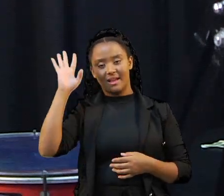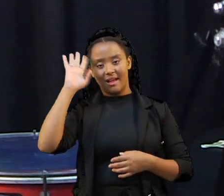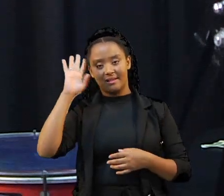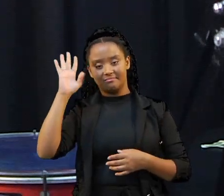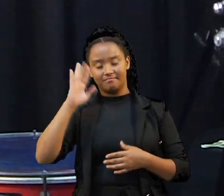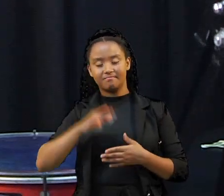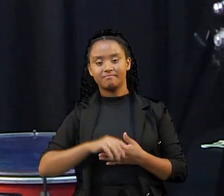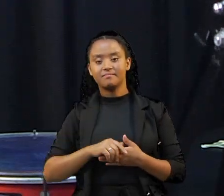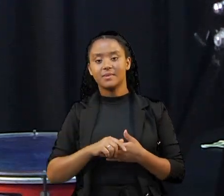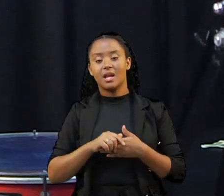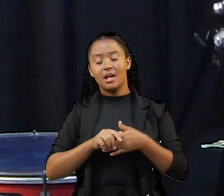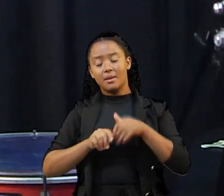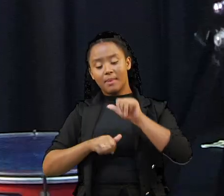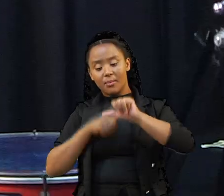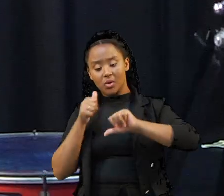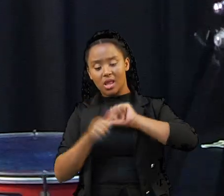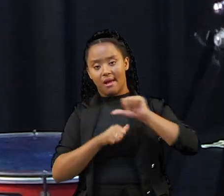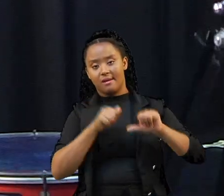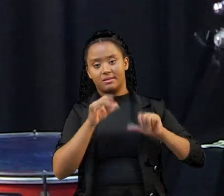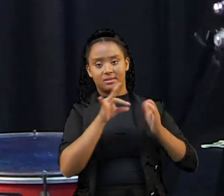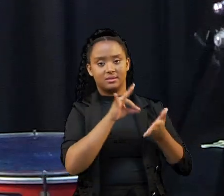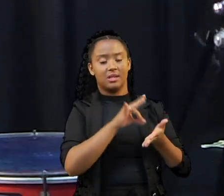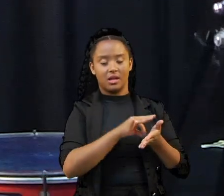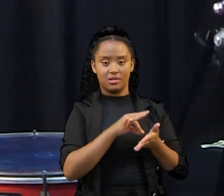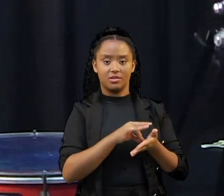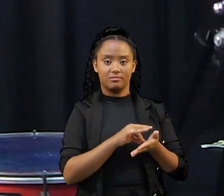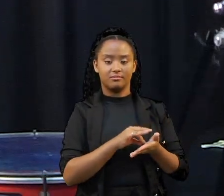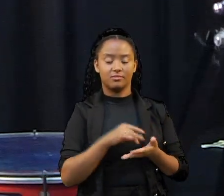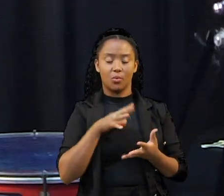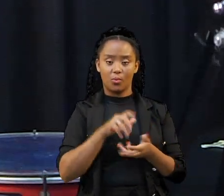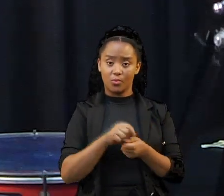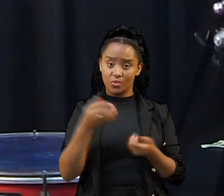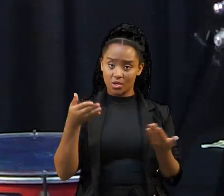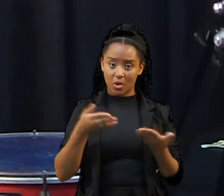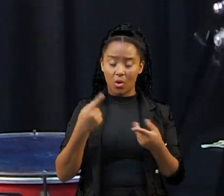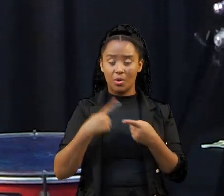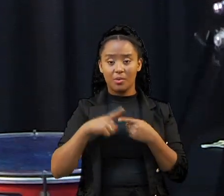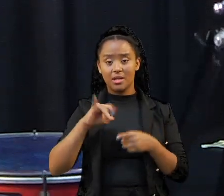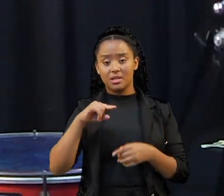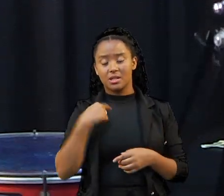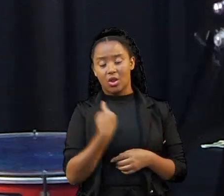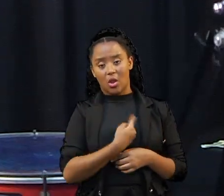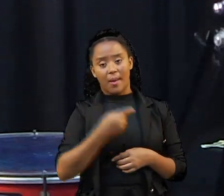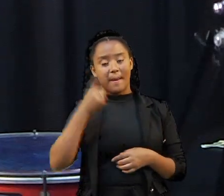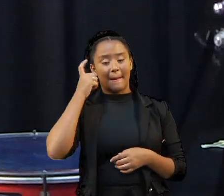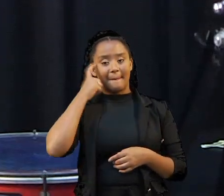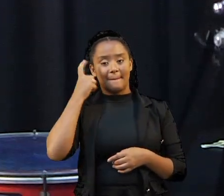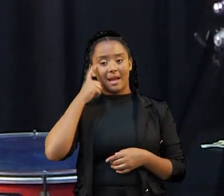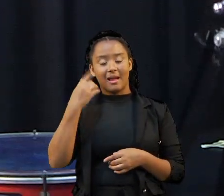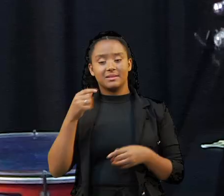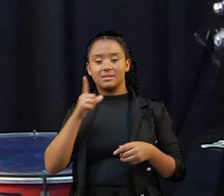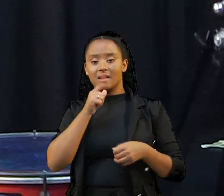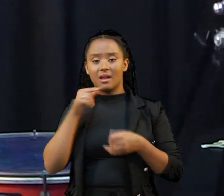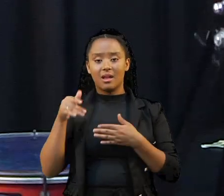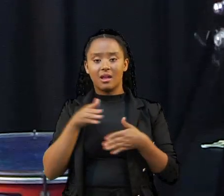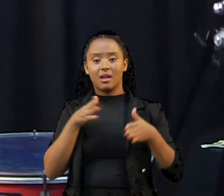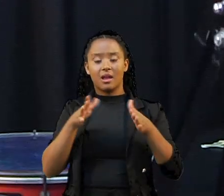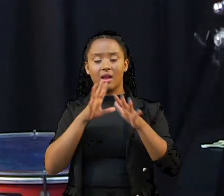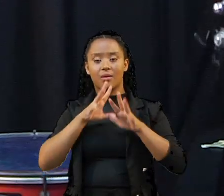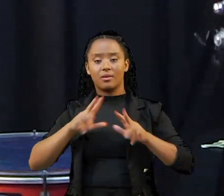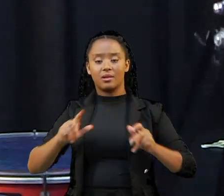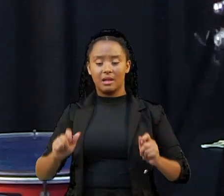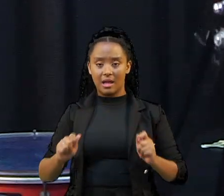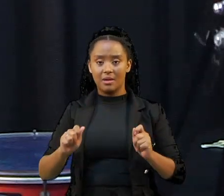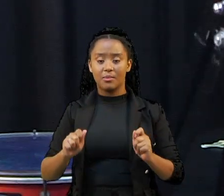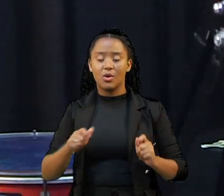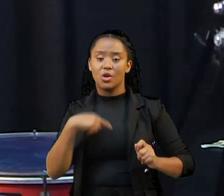alternativas para mudar a realidade mesmo do mundo atual. Porque se a gente pensa em rios limpos, a